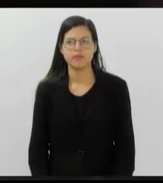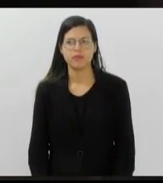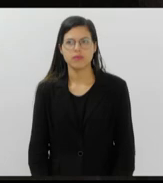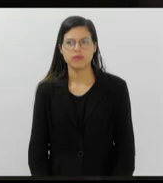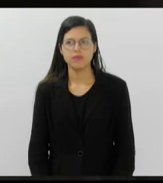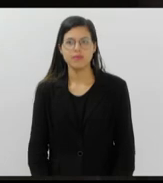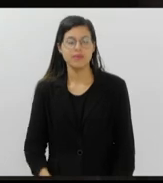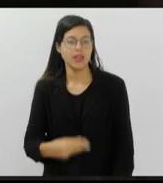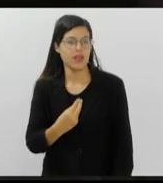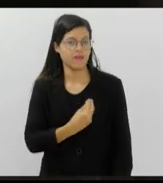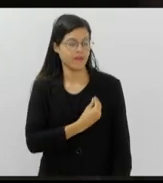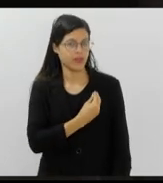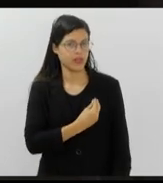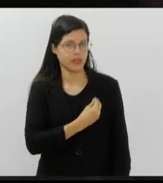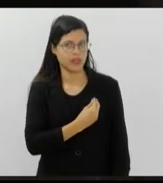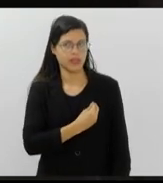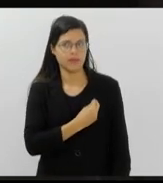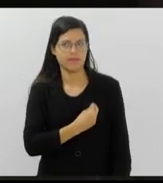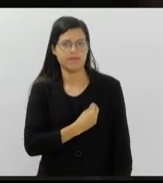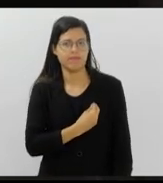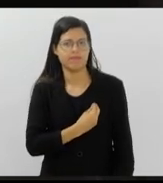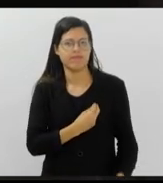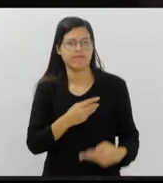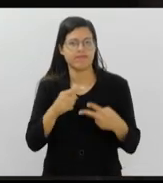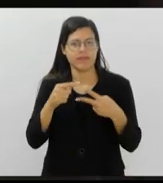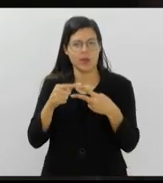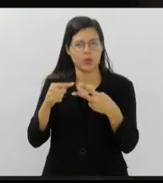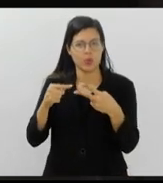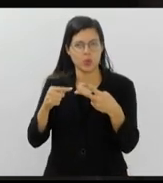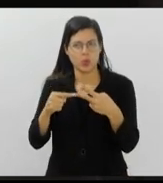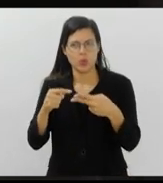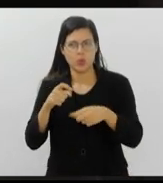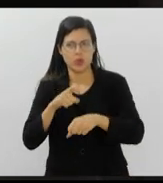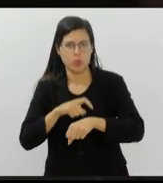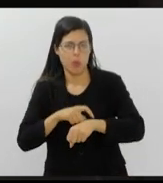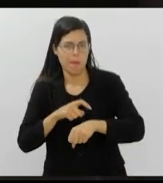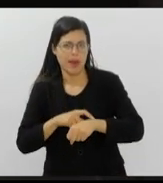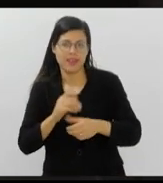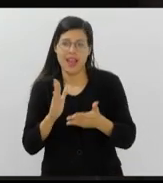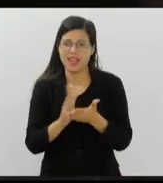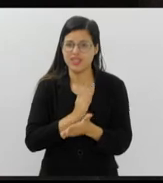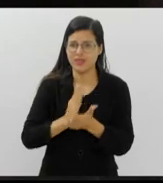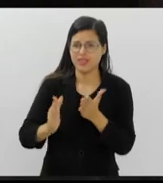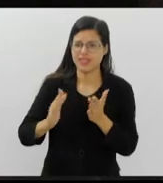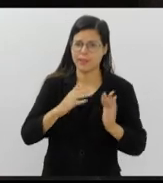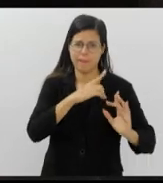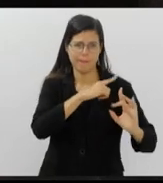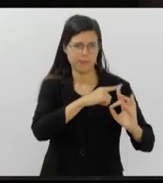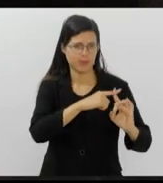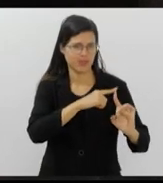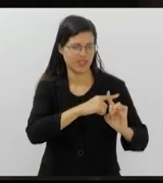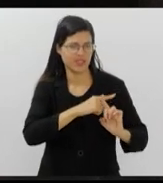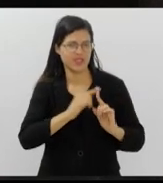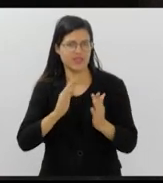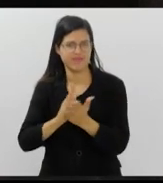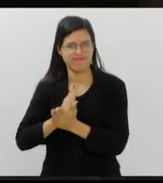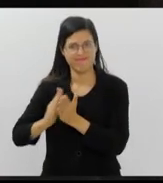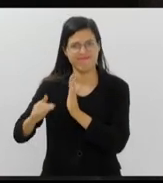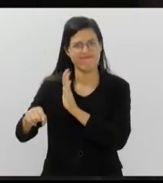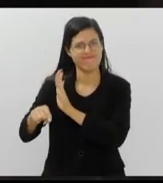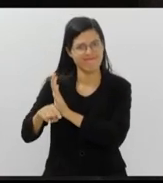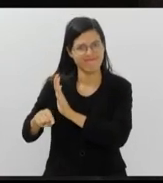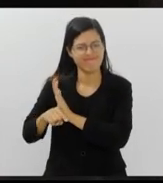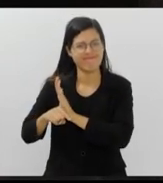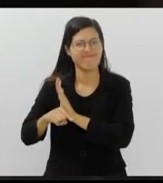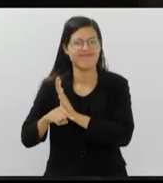A vida tem duas faces, ora positiva, ora negativa. O